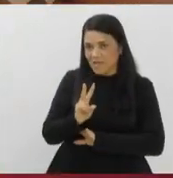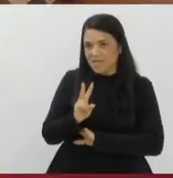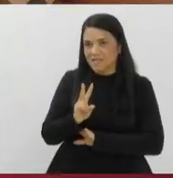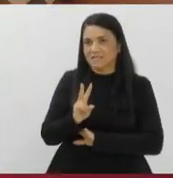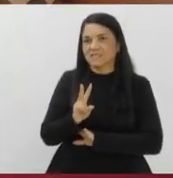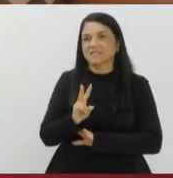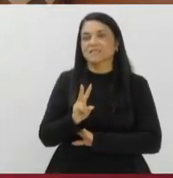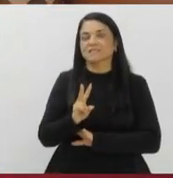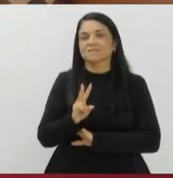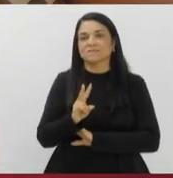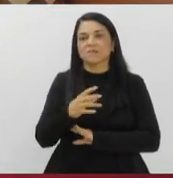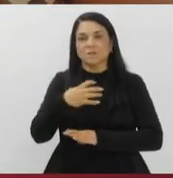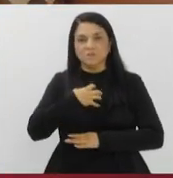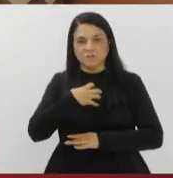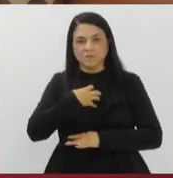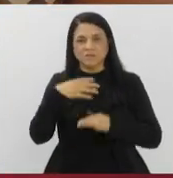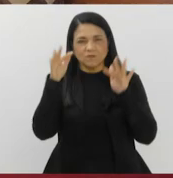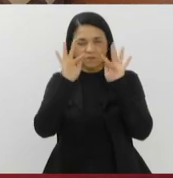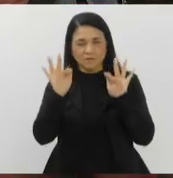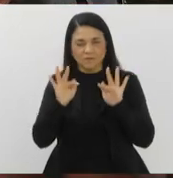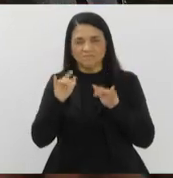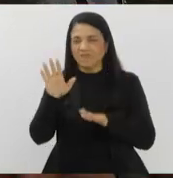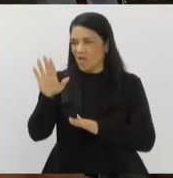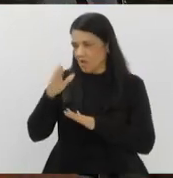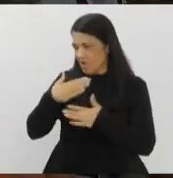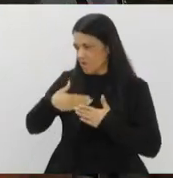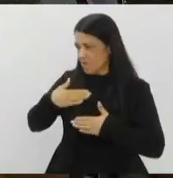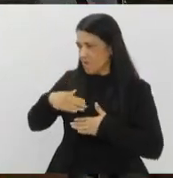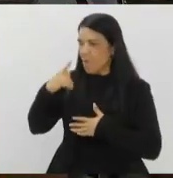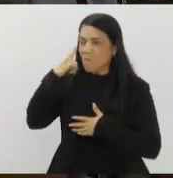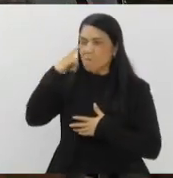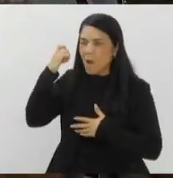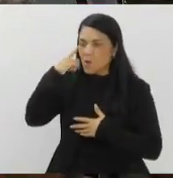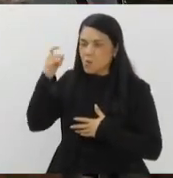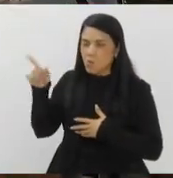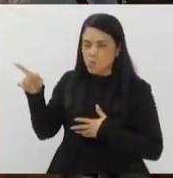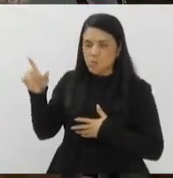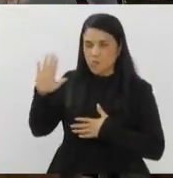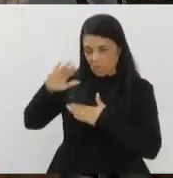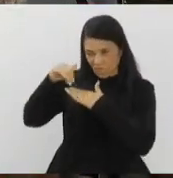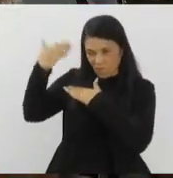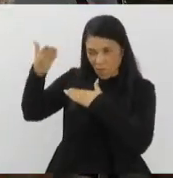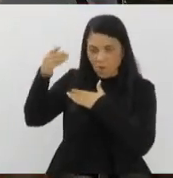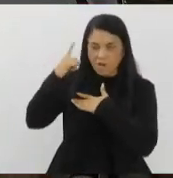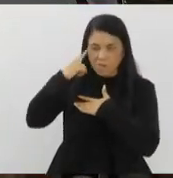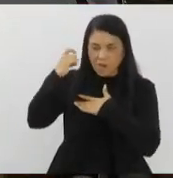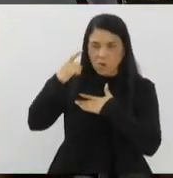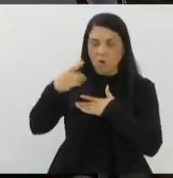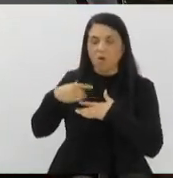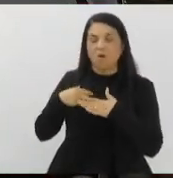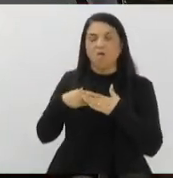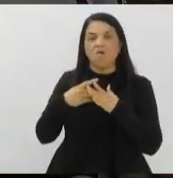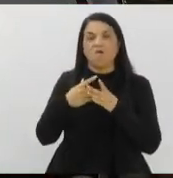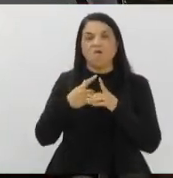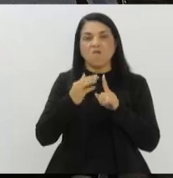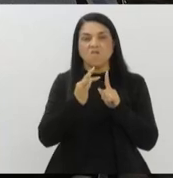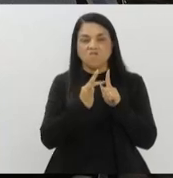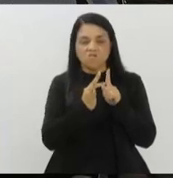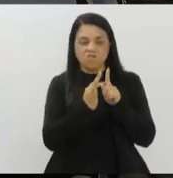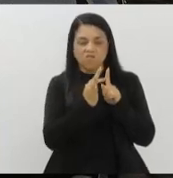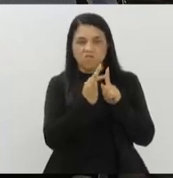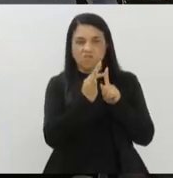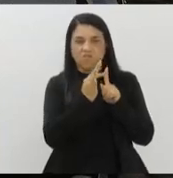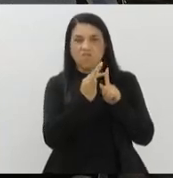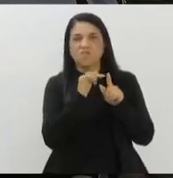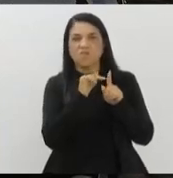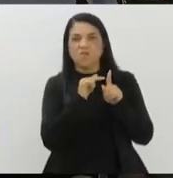muito feliz. Salete, só um minuto, porque está uma barulheira. É. Se puder aumentar o volume aqui da mesa, o som de fora, o meu acho que está